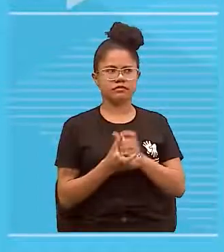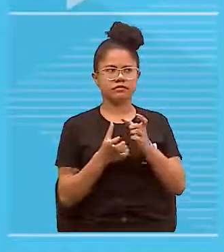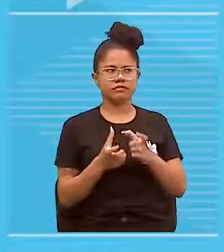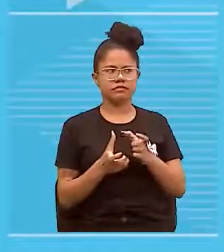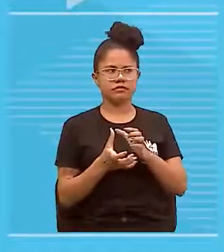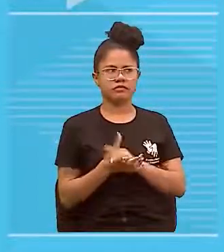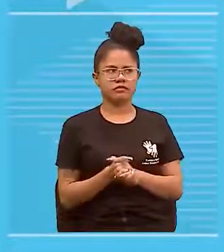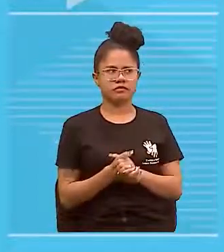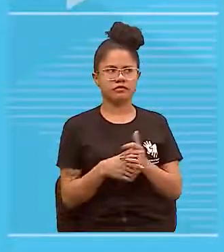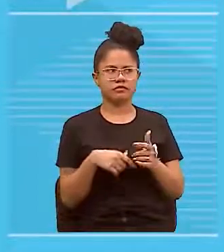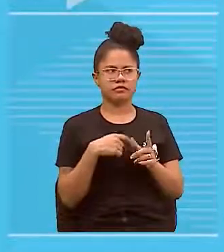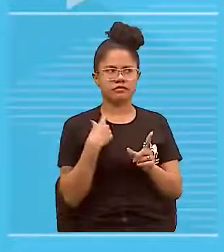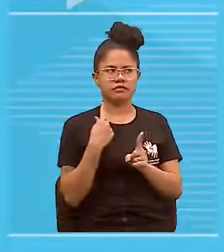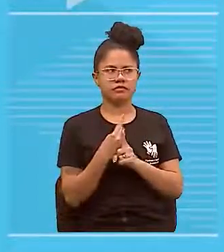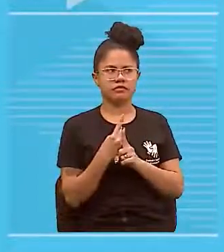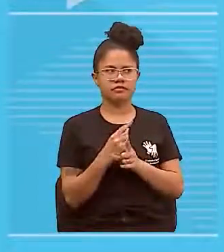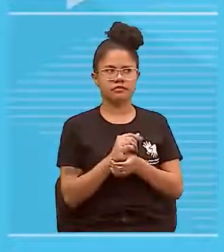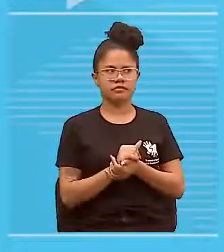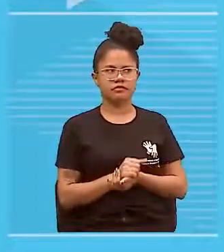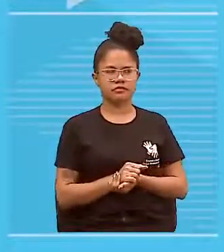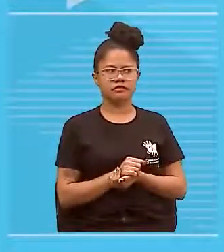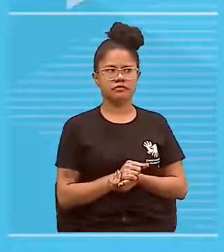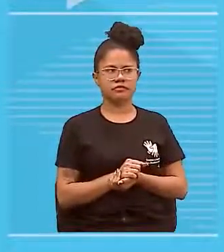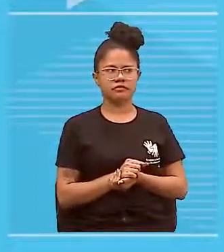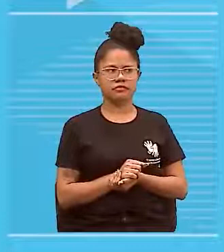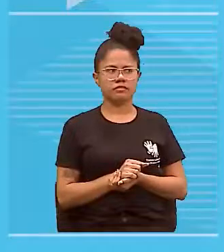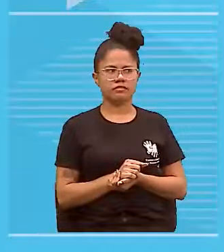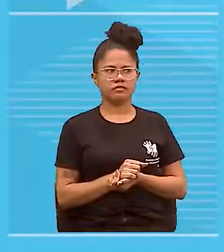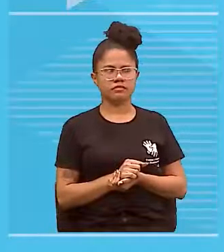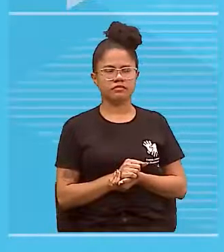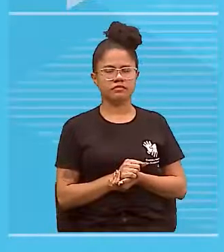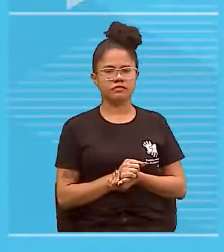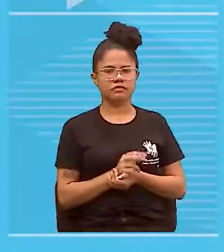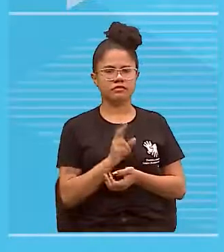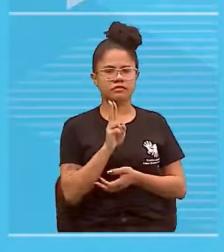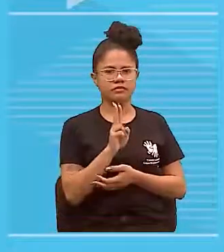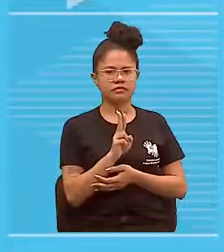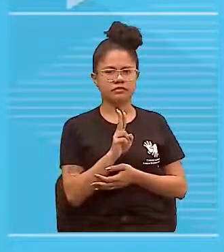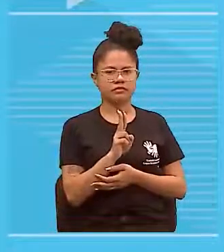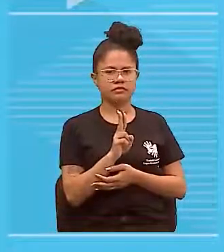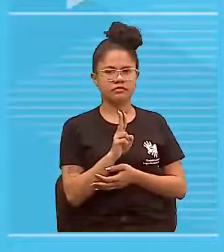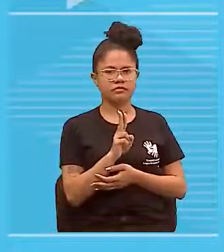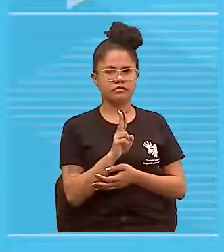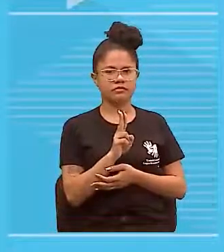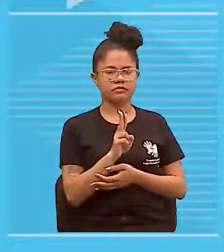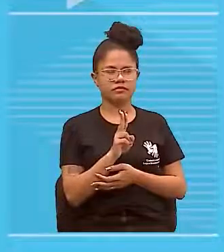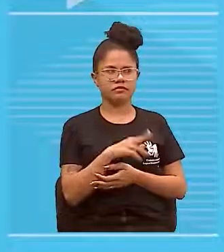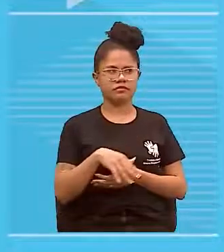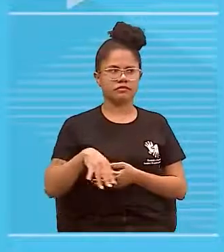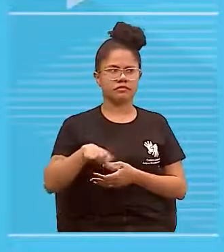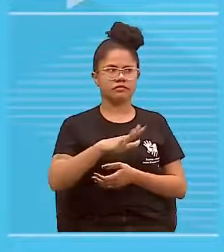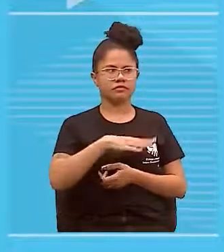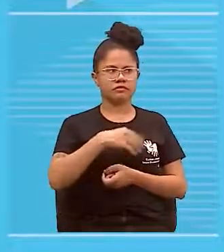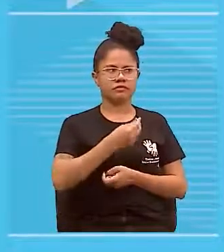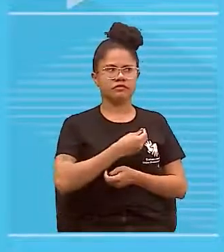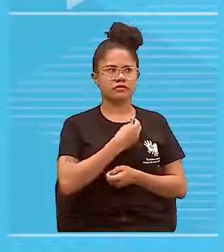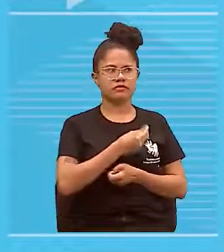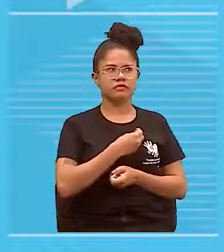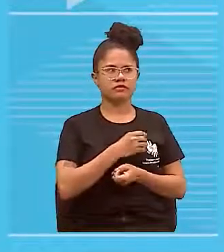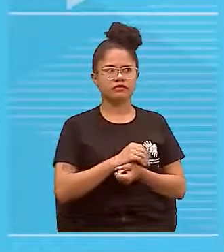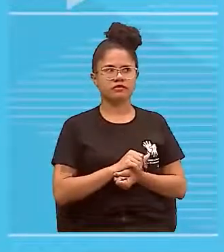onde há o encontro entre os dois biomas ou as duas, né?